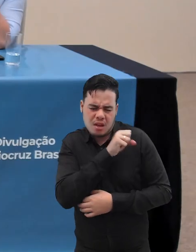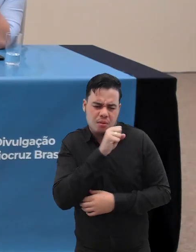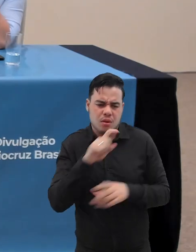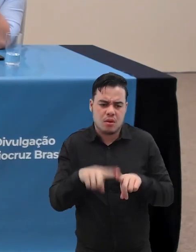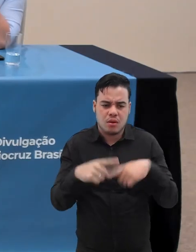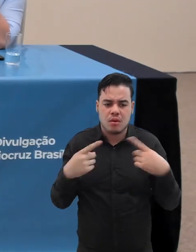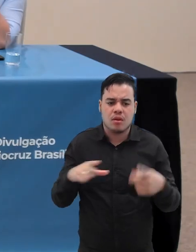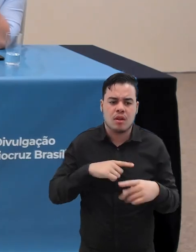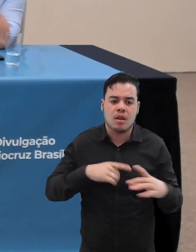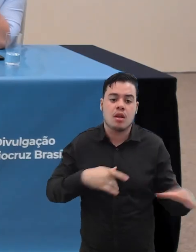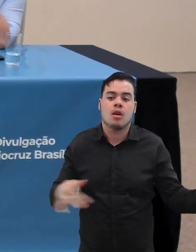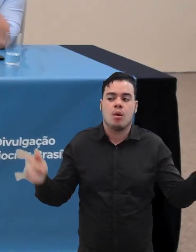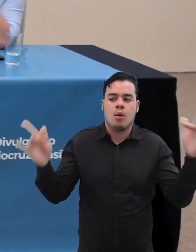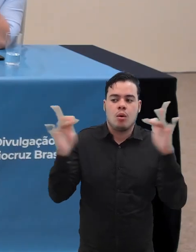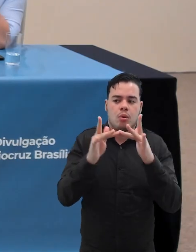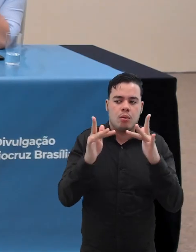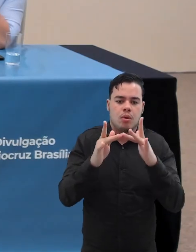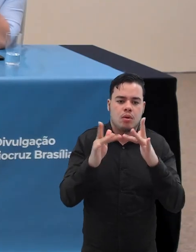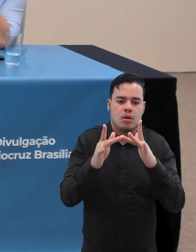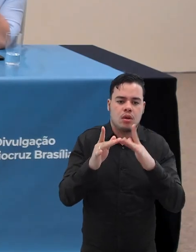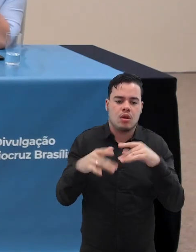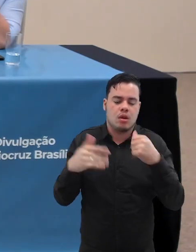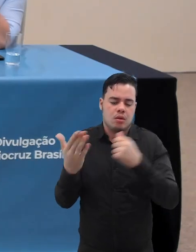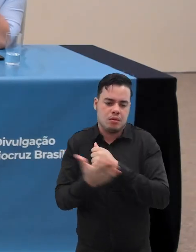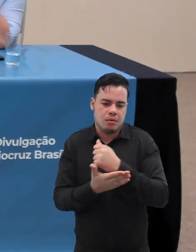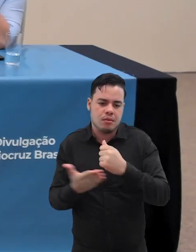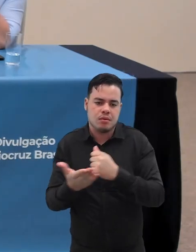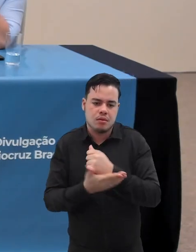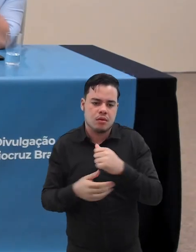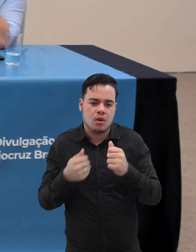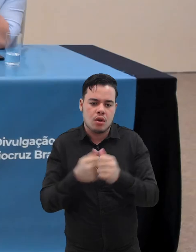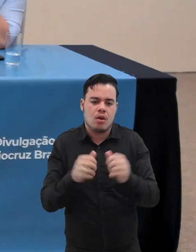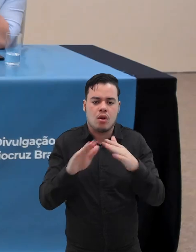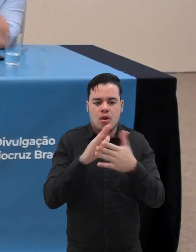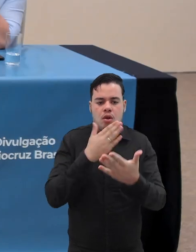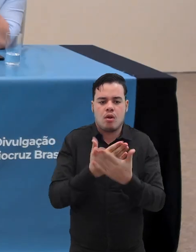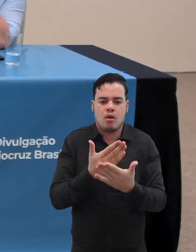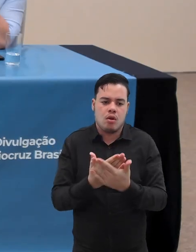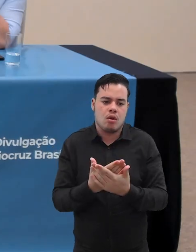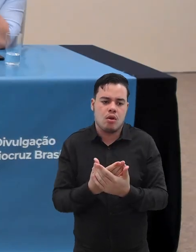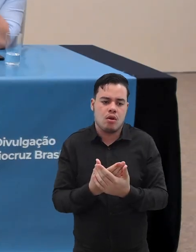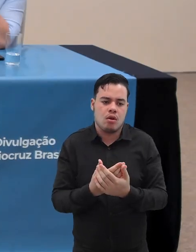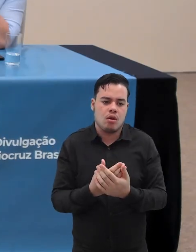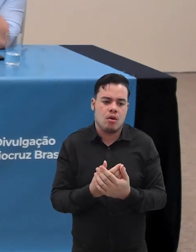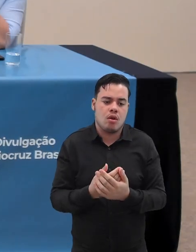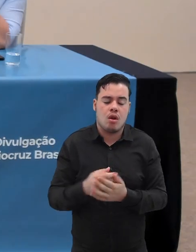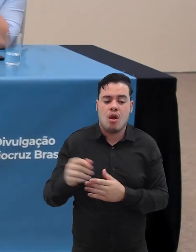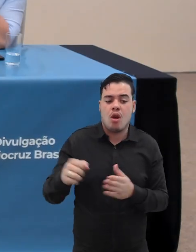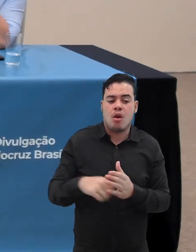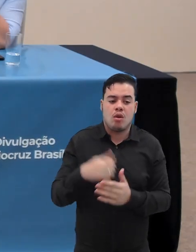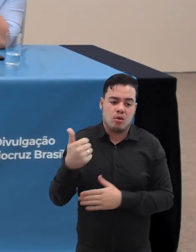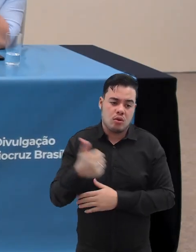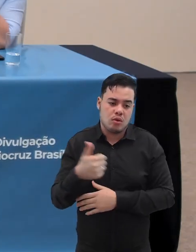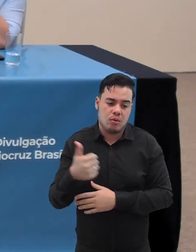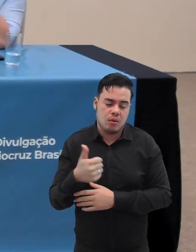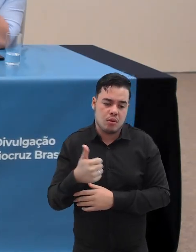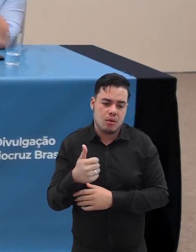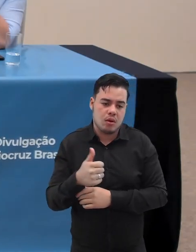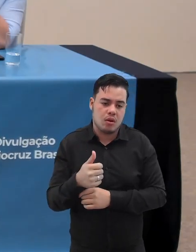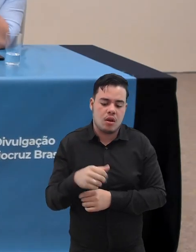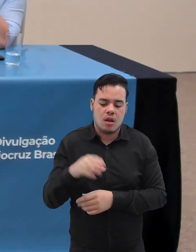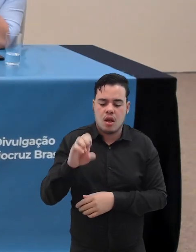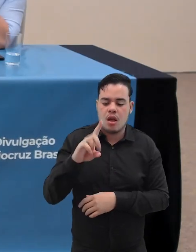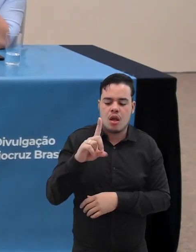nós temos uma conexão numa essência da escola com a educação midiática. Um dos eixos do programa é a educação